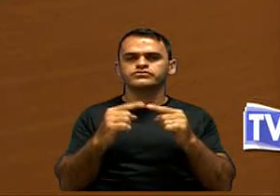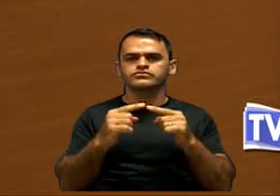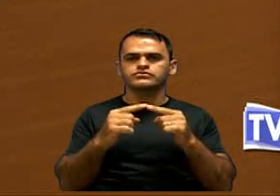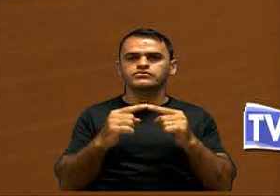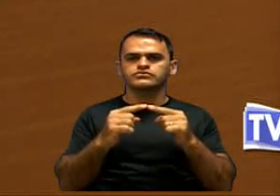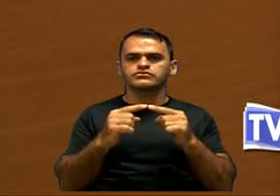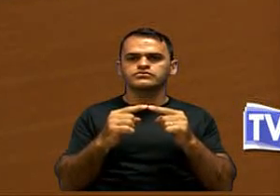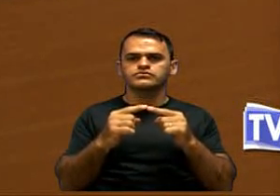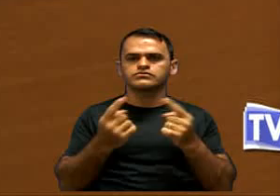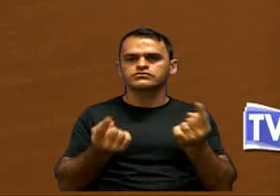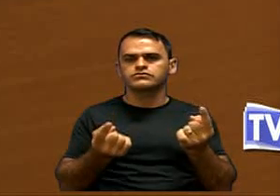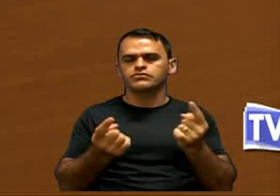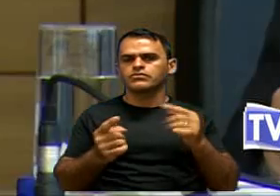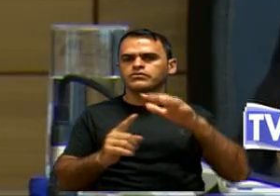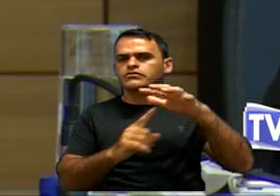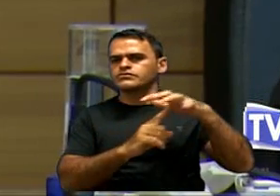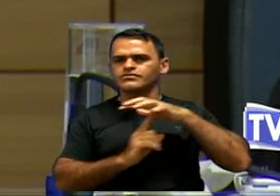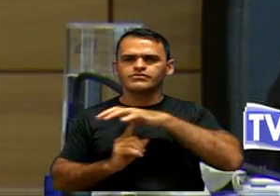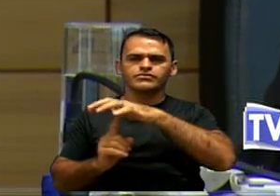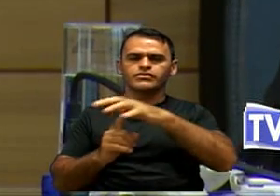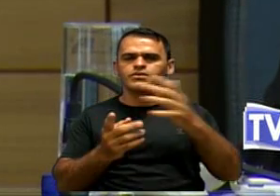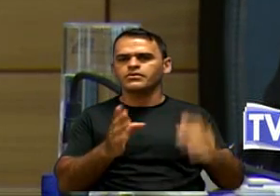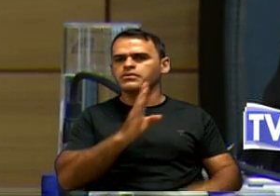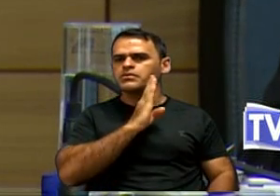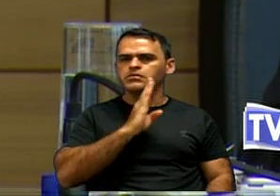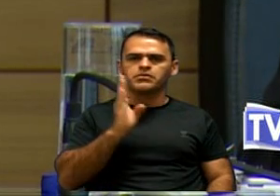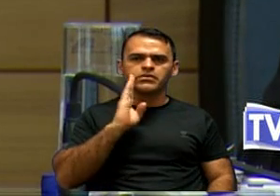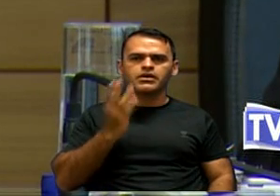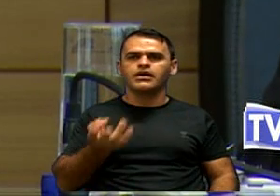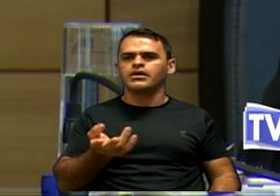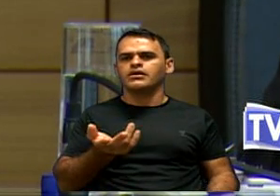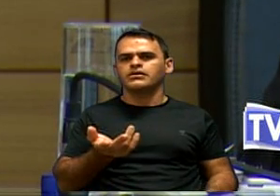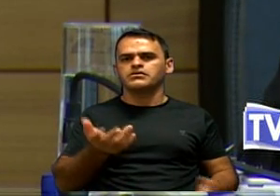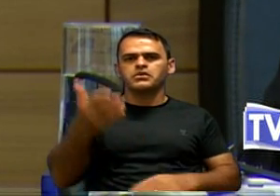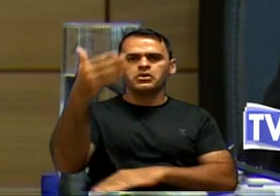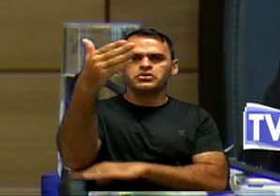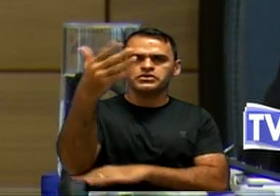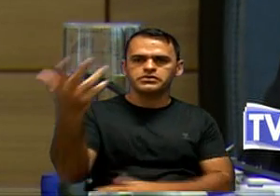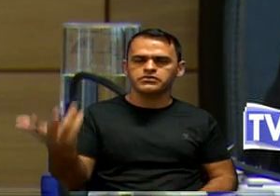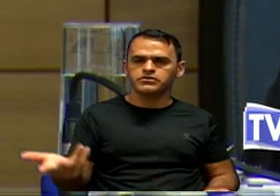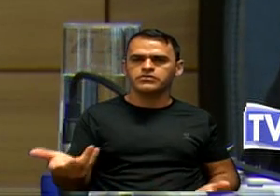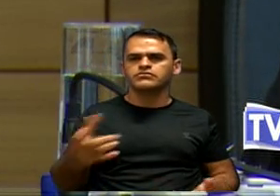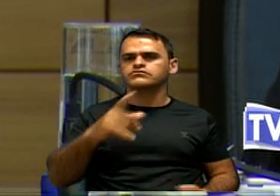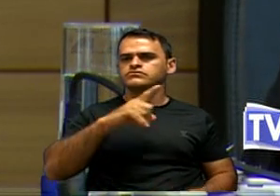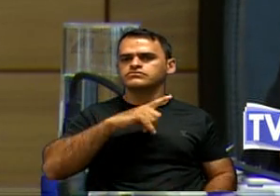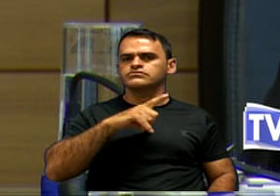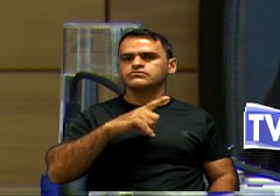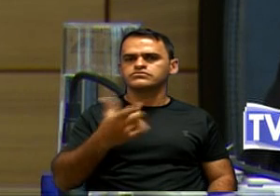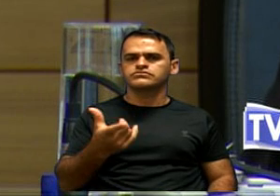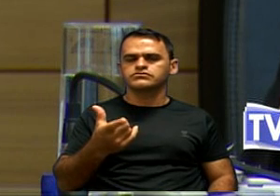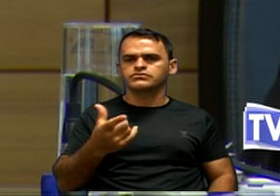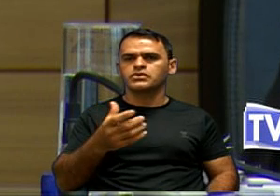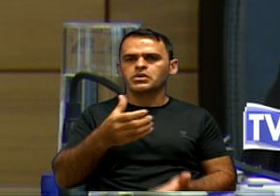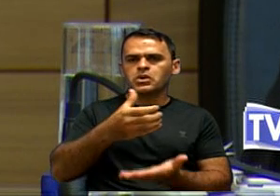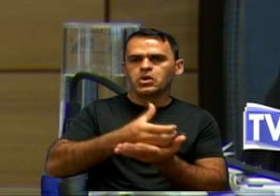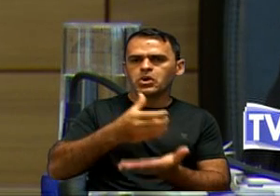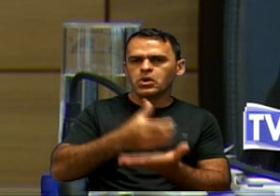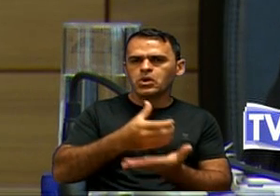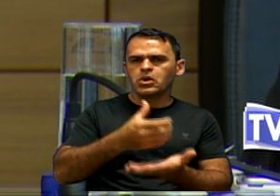proíbe bar, quiosque, ambulante, hotel similares em relação ao uso de embalagens e copos